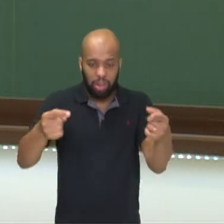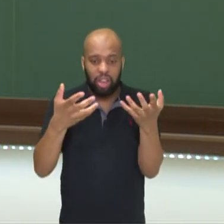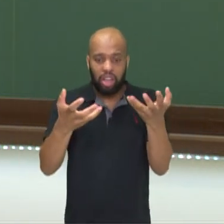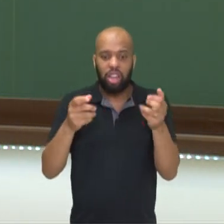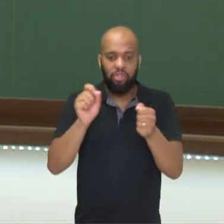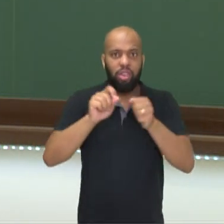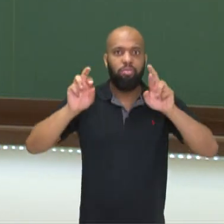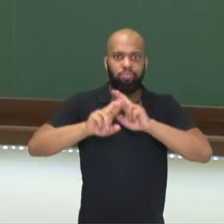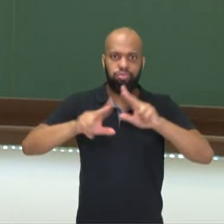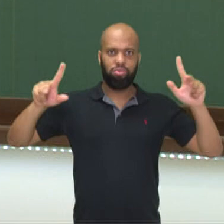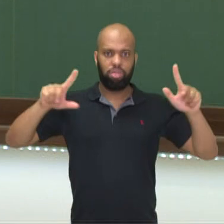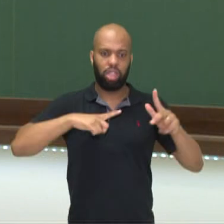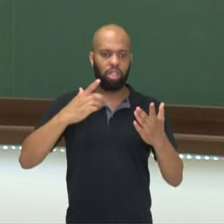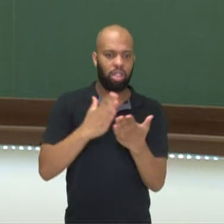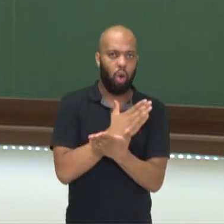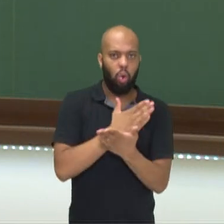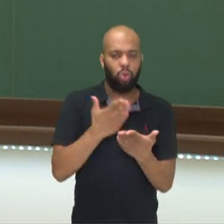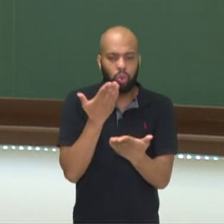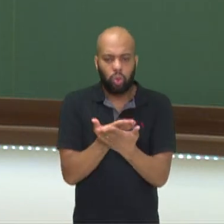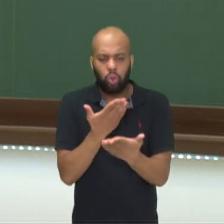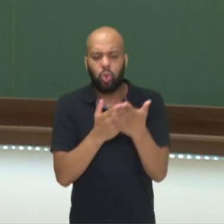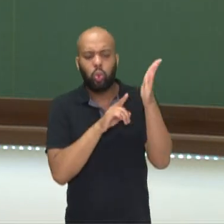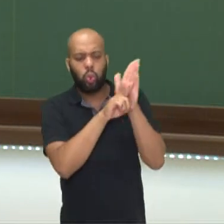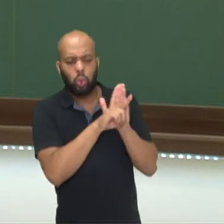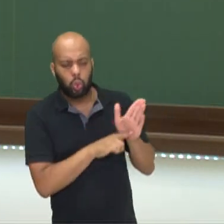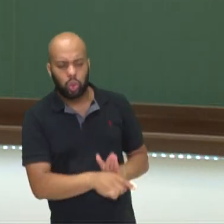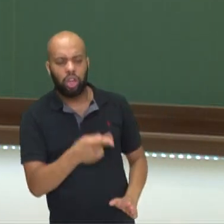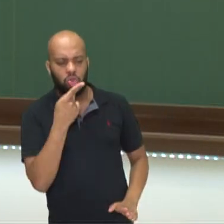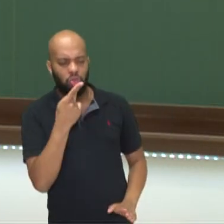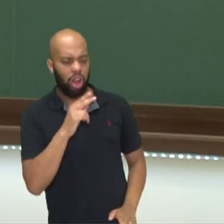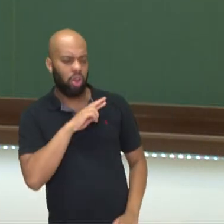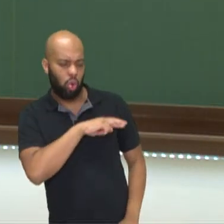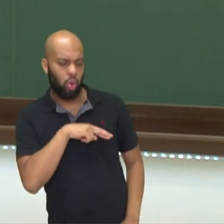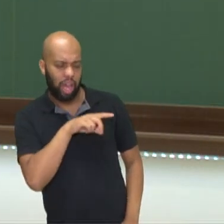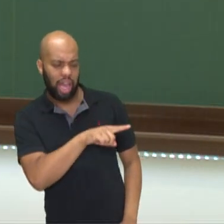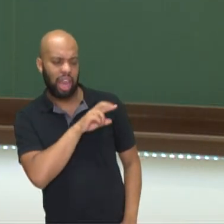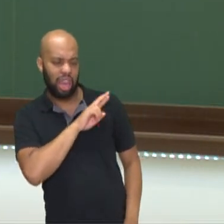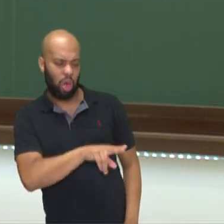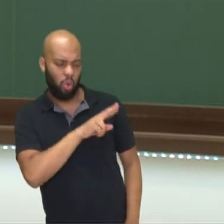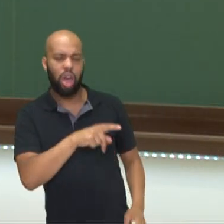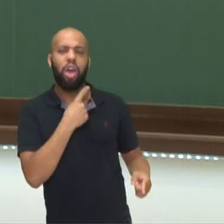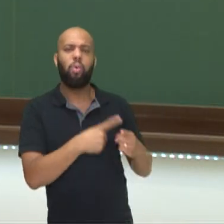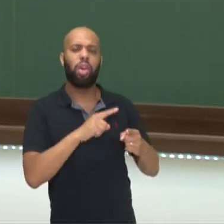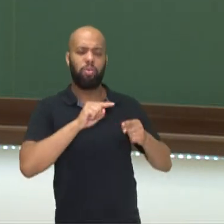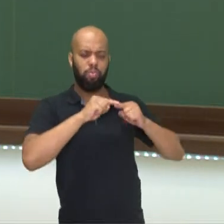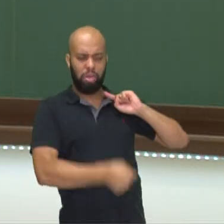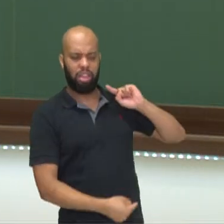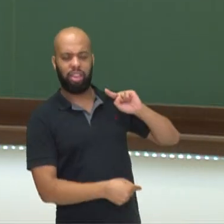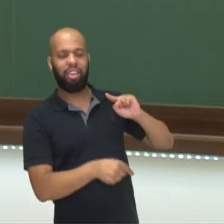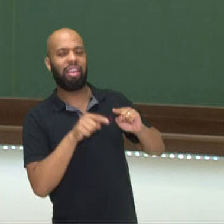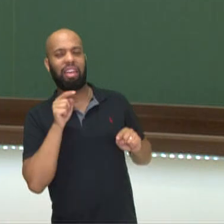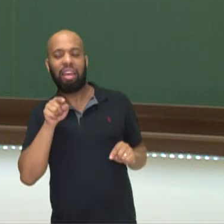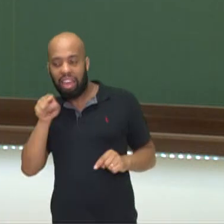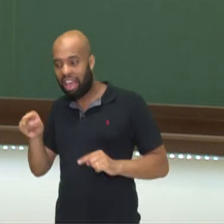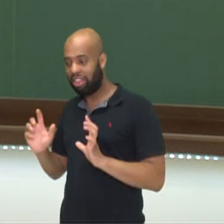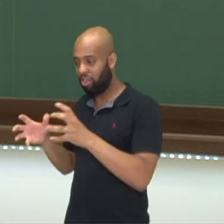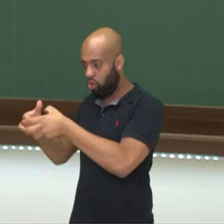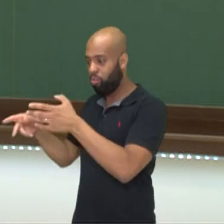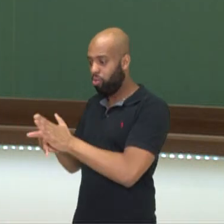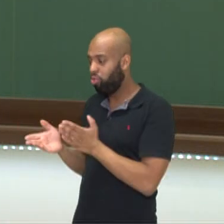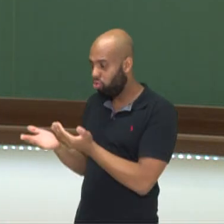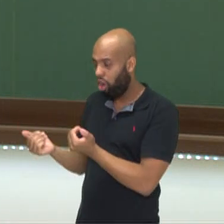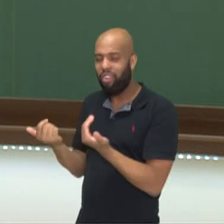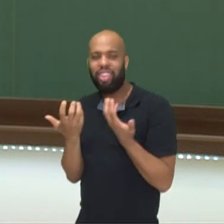diferente que alguns estudiosos os chamavam de antirromânticos, de tão contrários que eles queriam ser com o que era